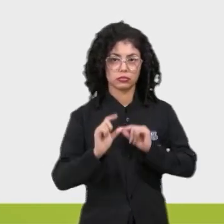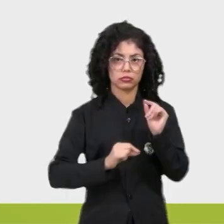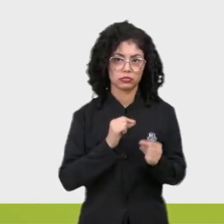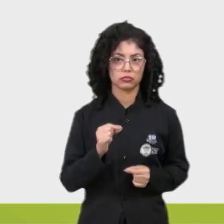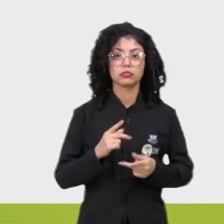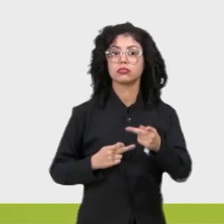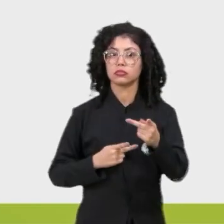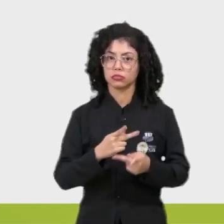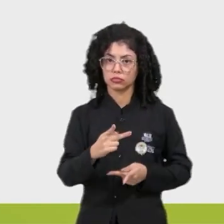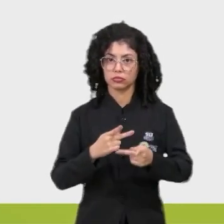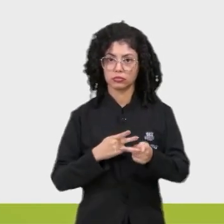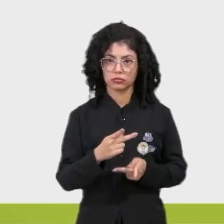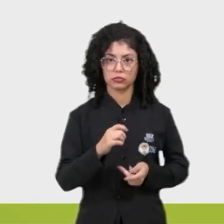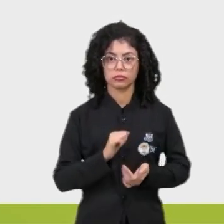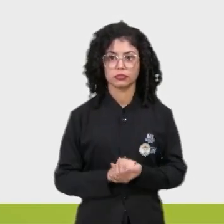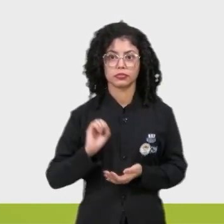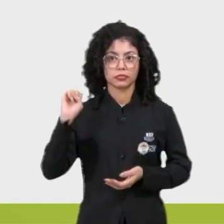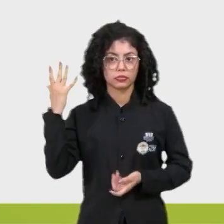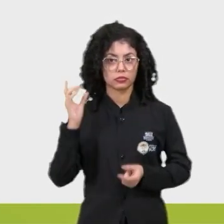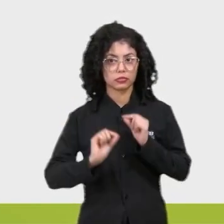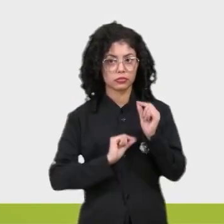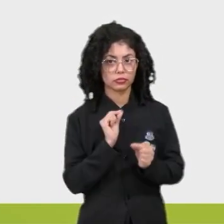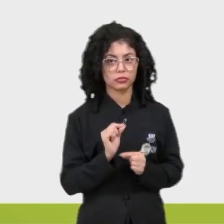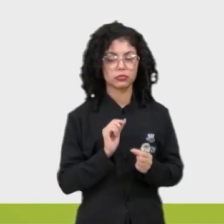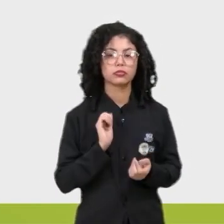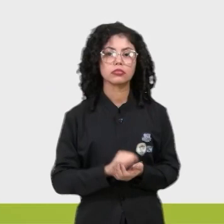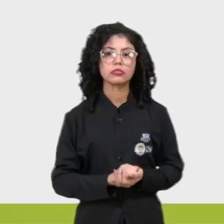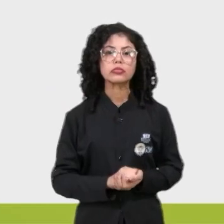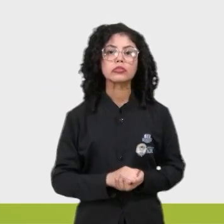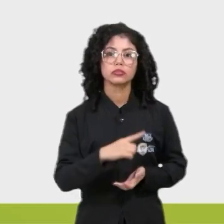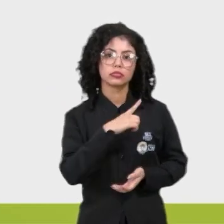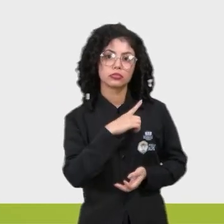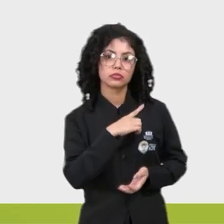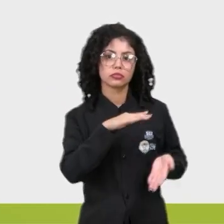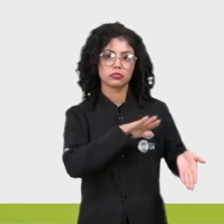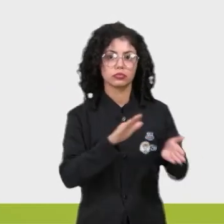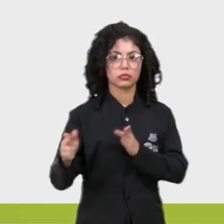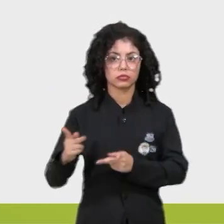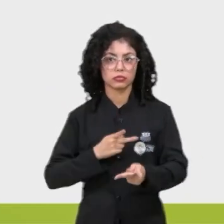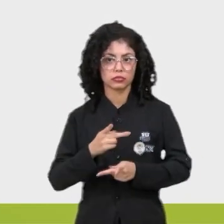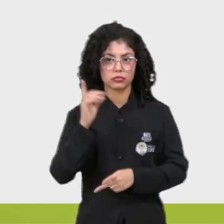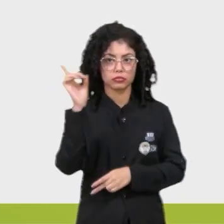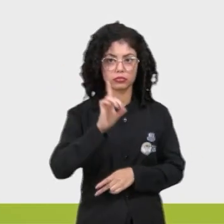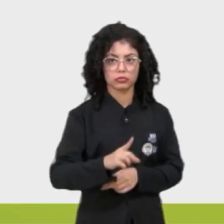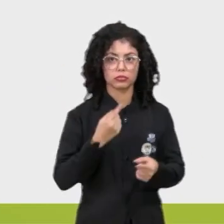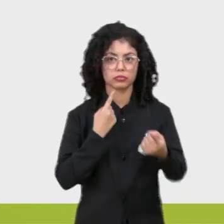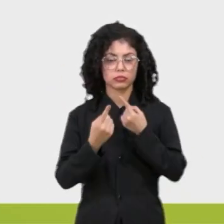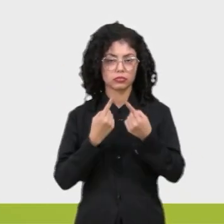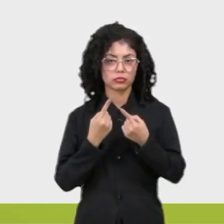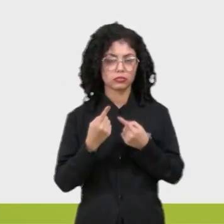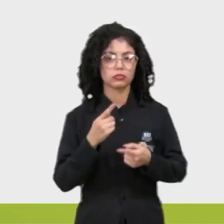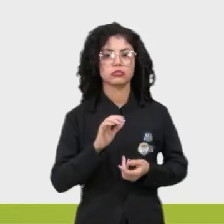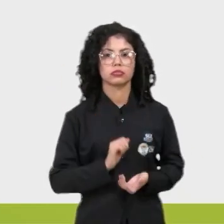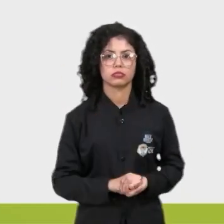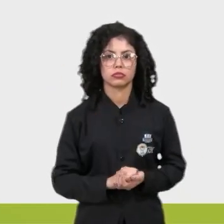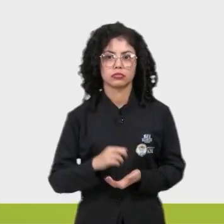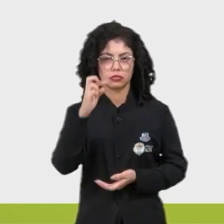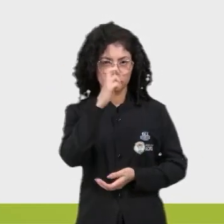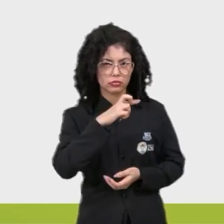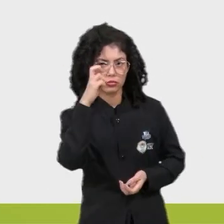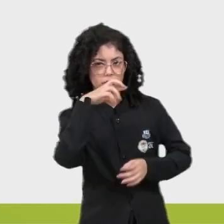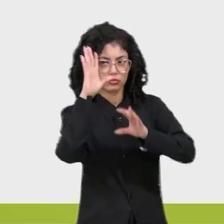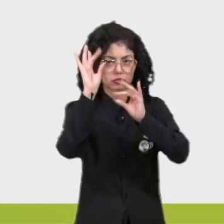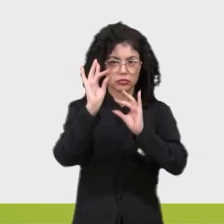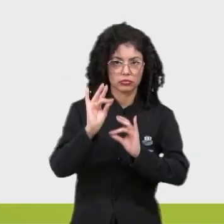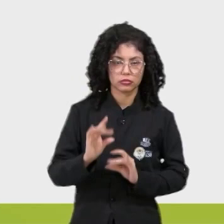cidades planejadas, que correspondem àquelas constituídas a partir de um projeto ou plano diretor discutido